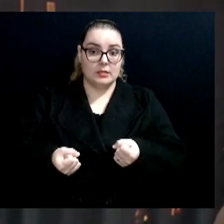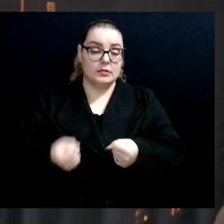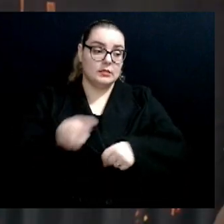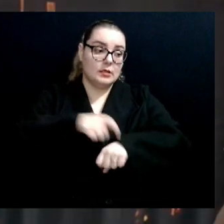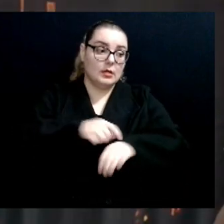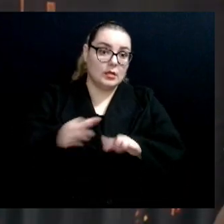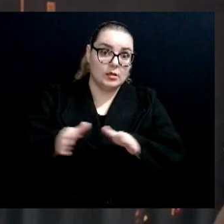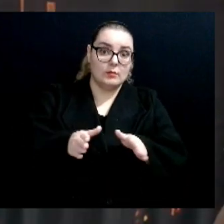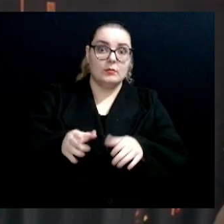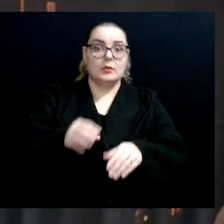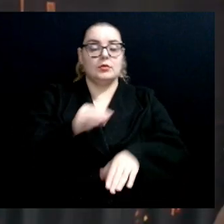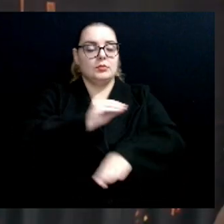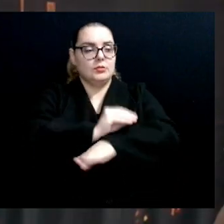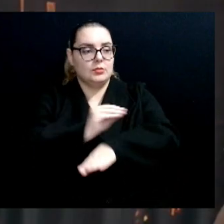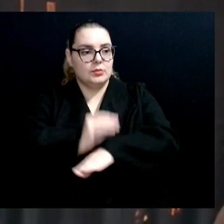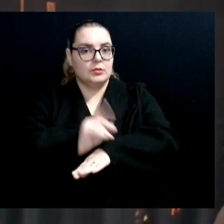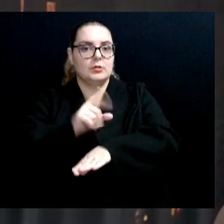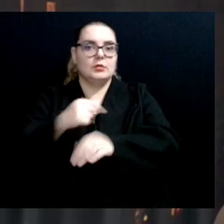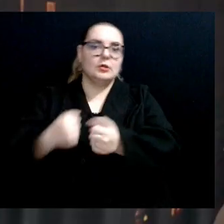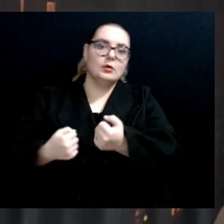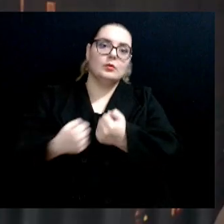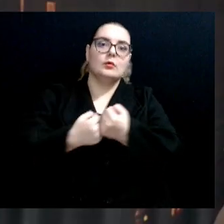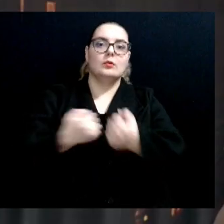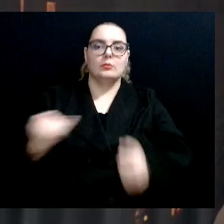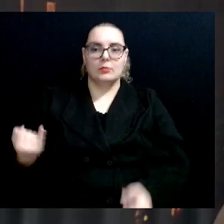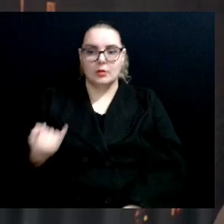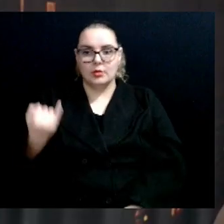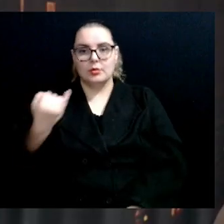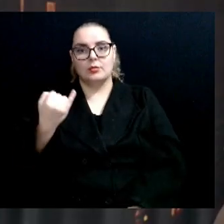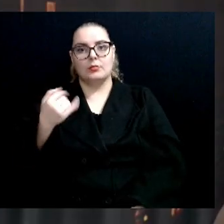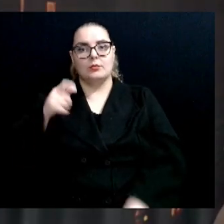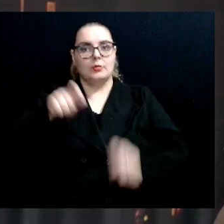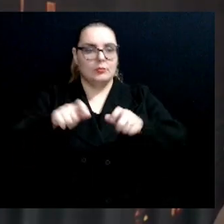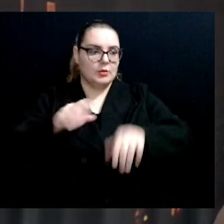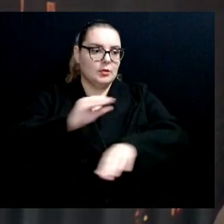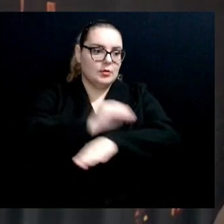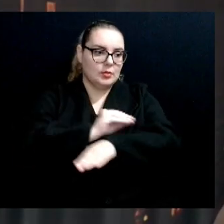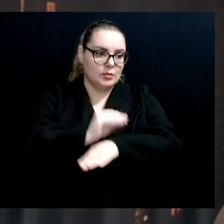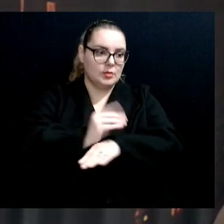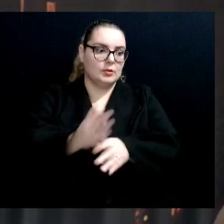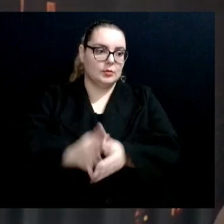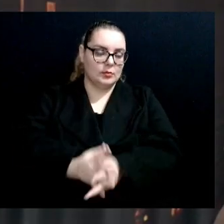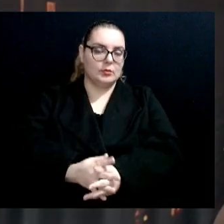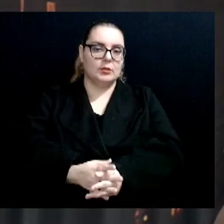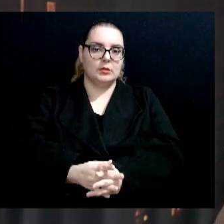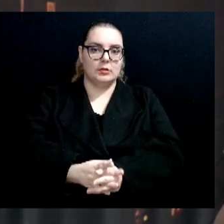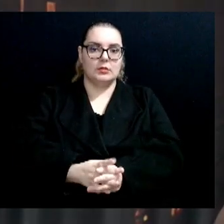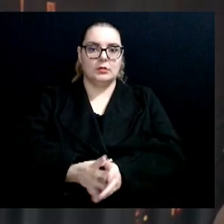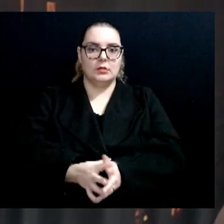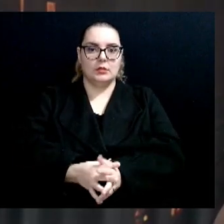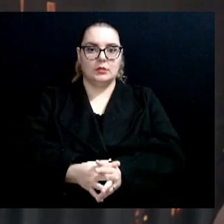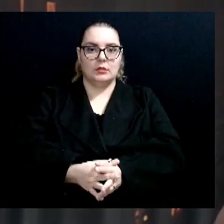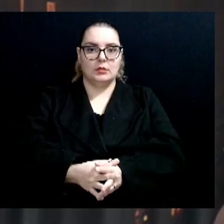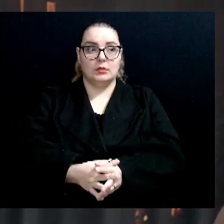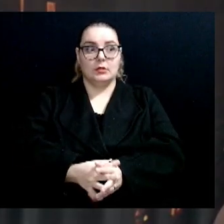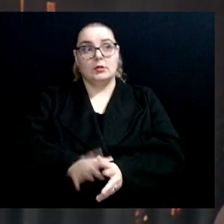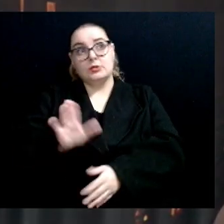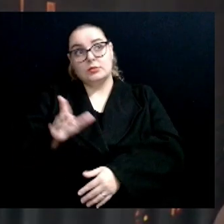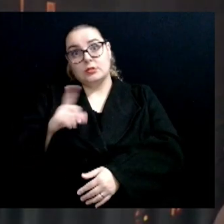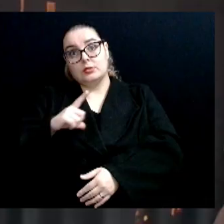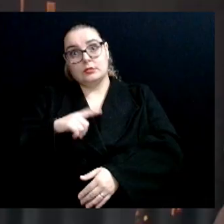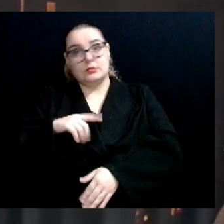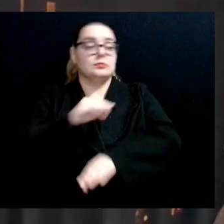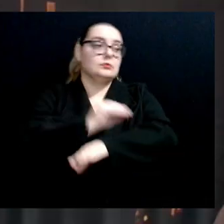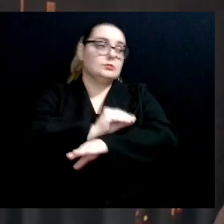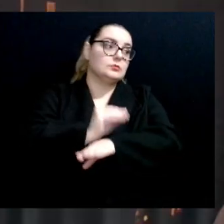E isso é um suporte importante para a pessoa que cuida, né? Que é assim, já que eu vou ter que cuidar, é melhor que eu